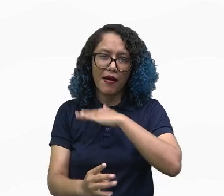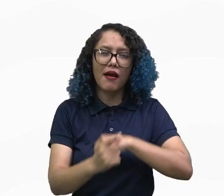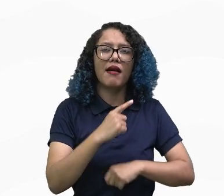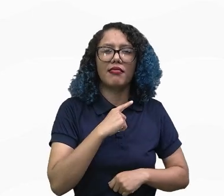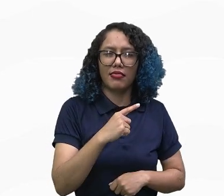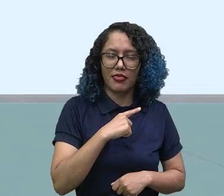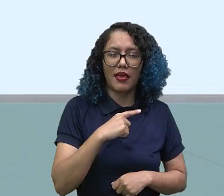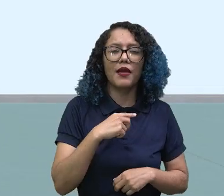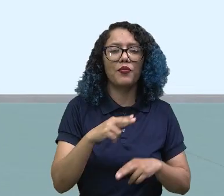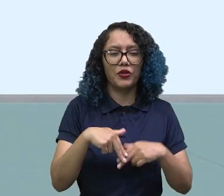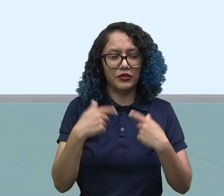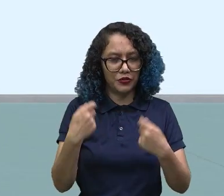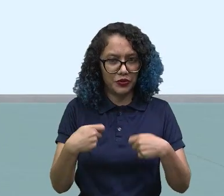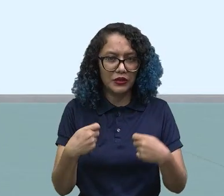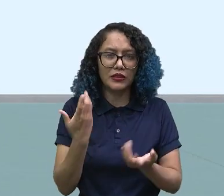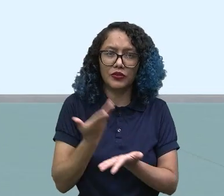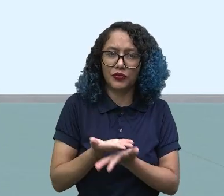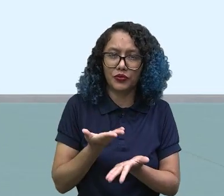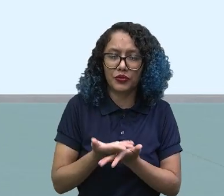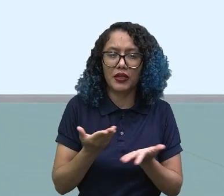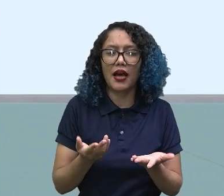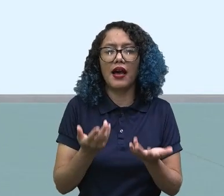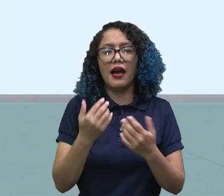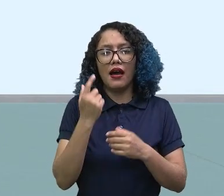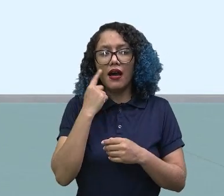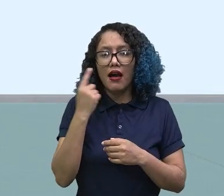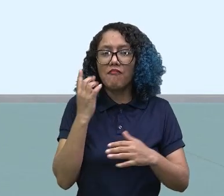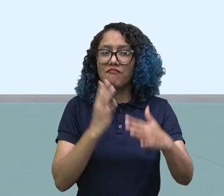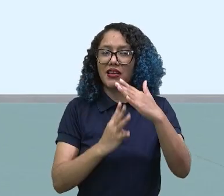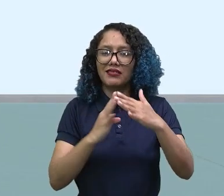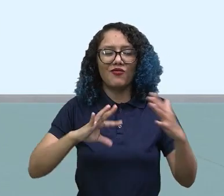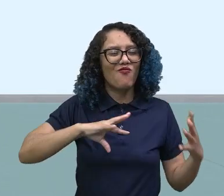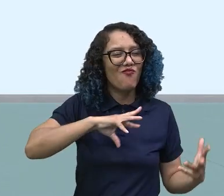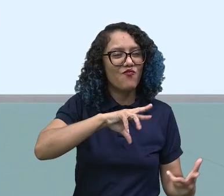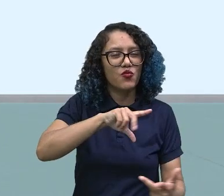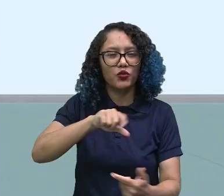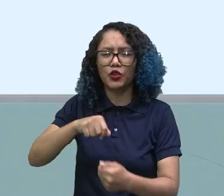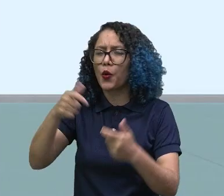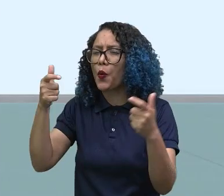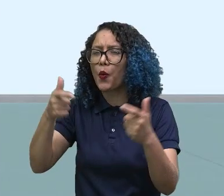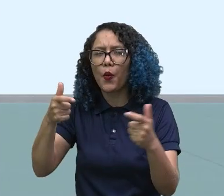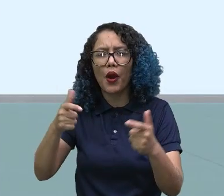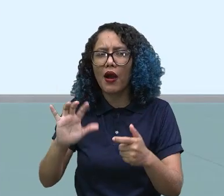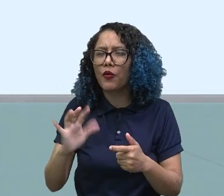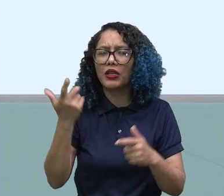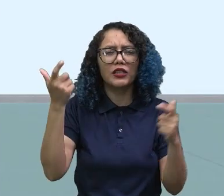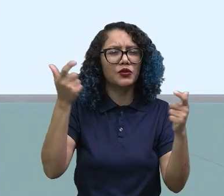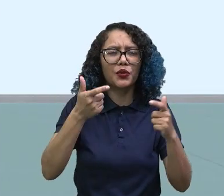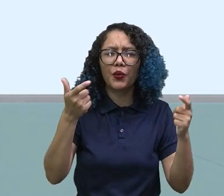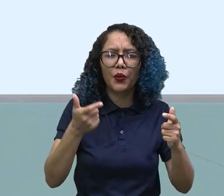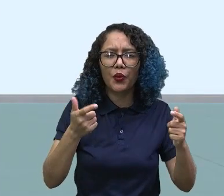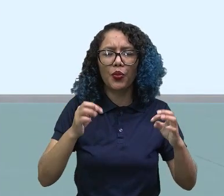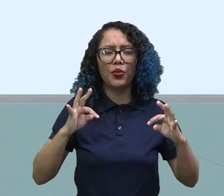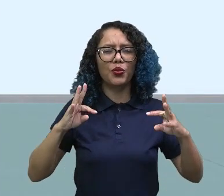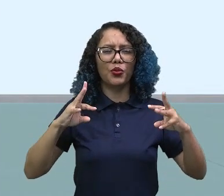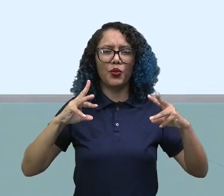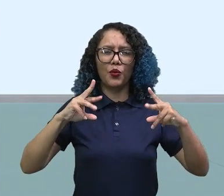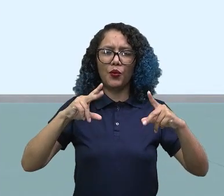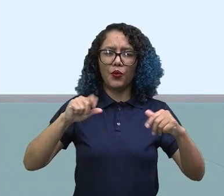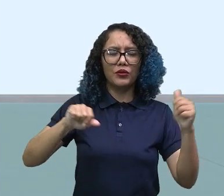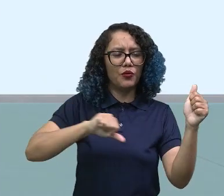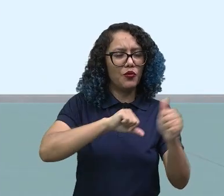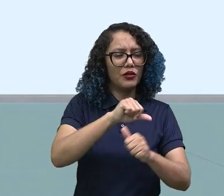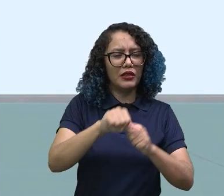de migração mundial, onde ocorre, né, todas essas mudanças